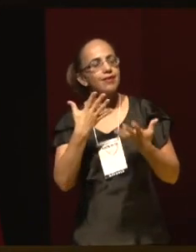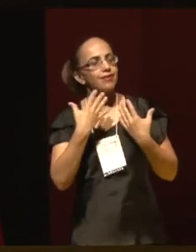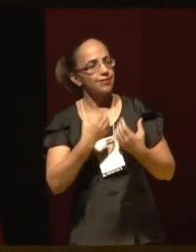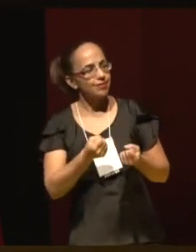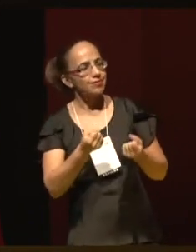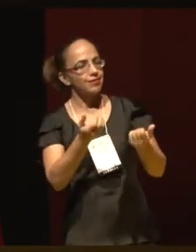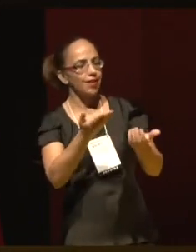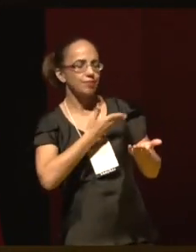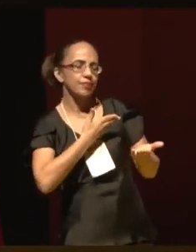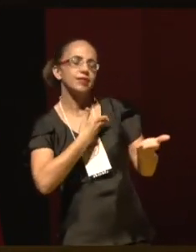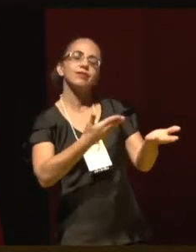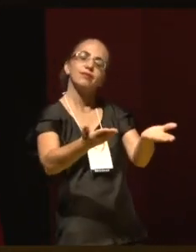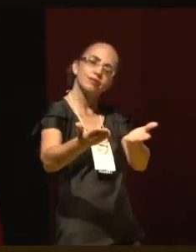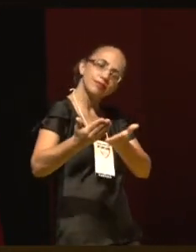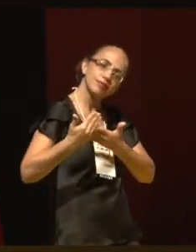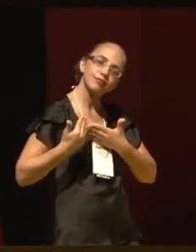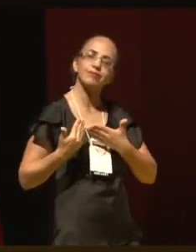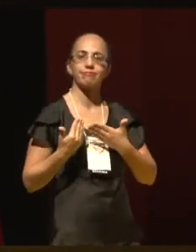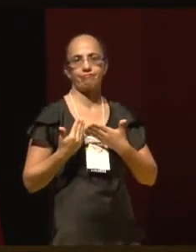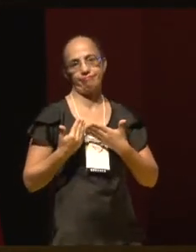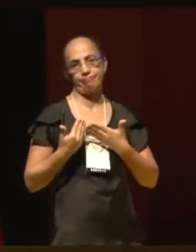mundo.